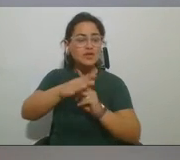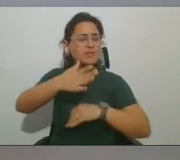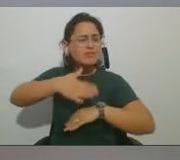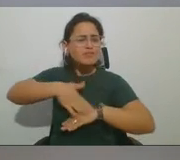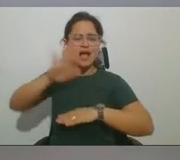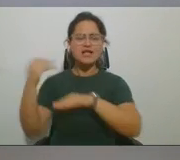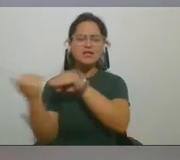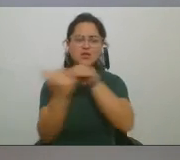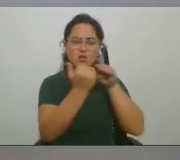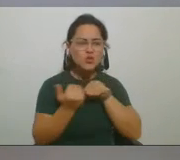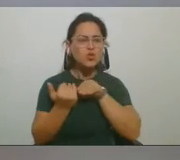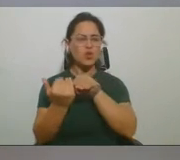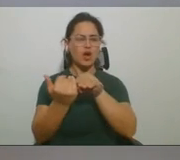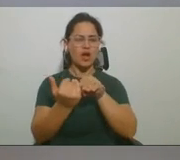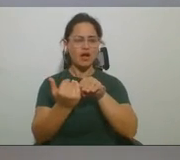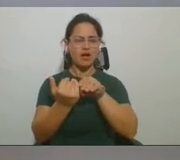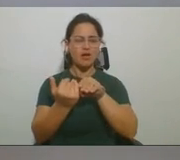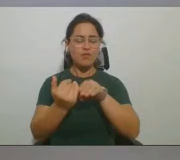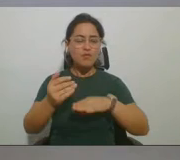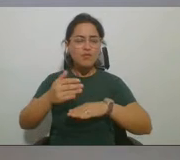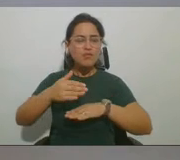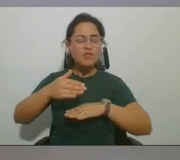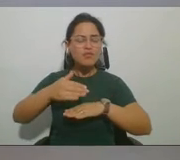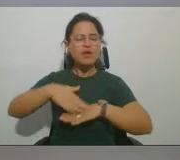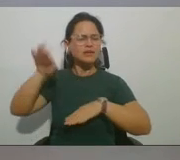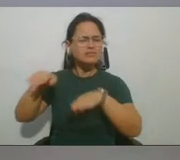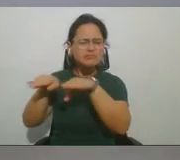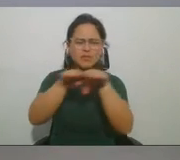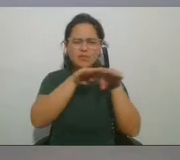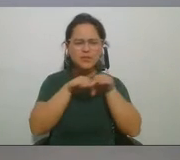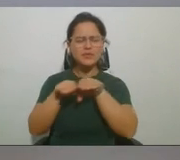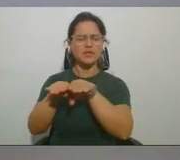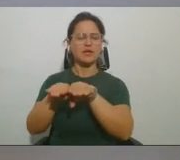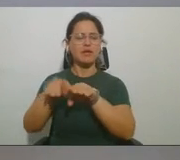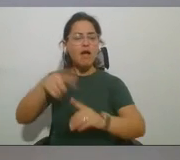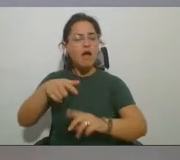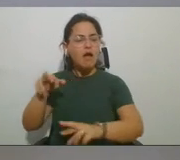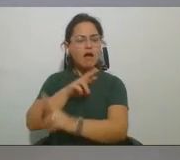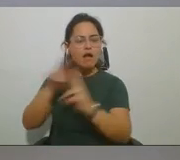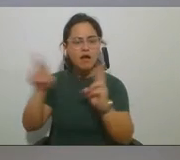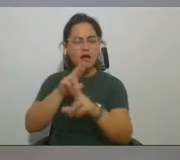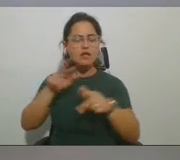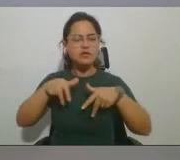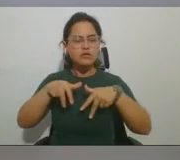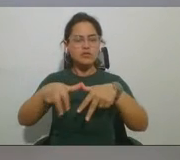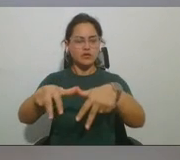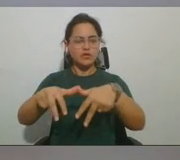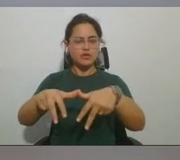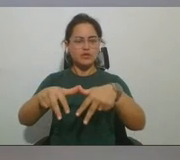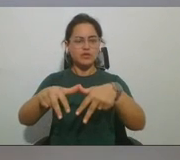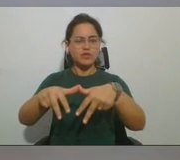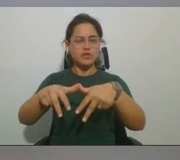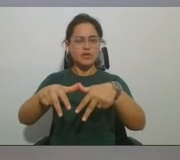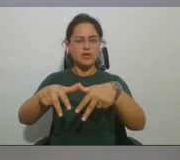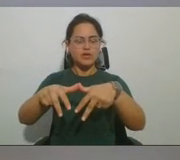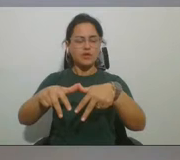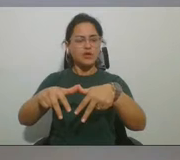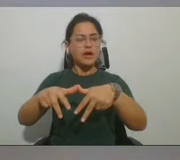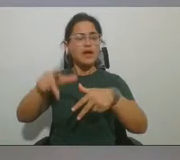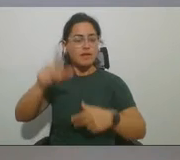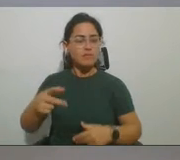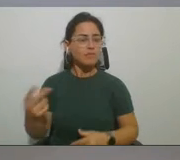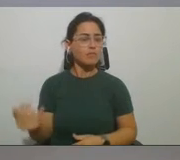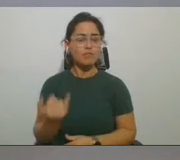mais igualitária, mais equânime, em que as relações de gênero estejam